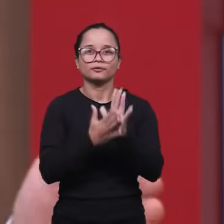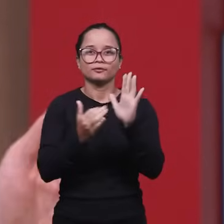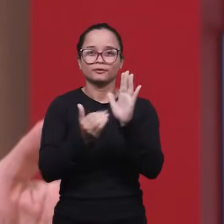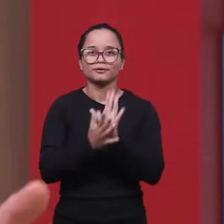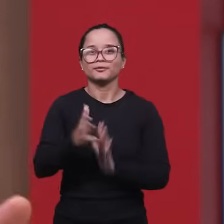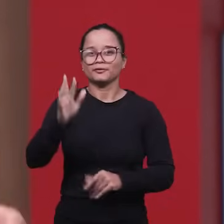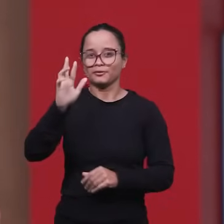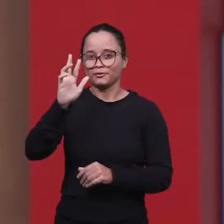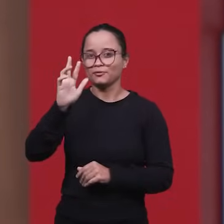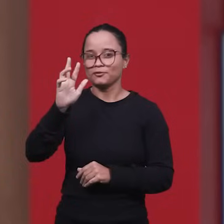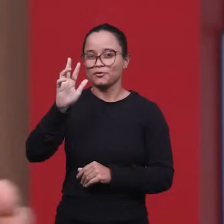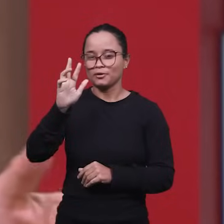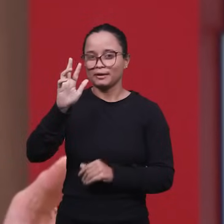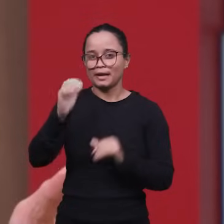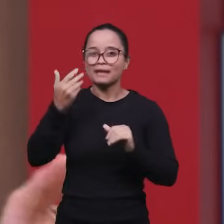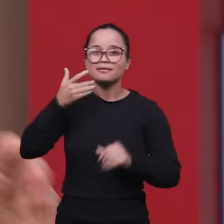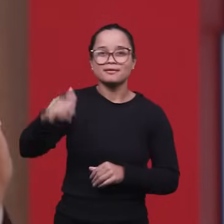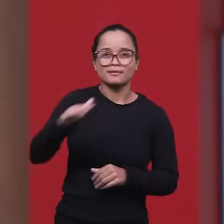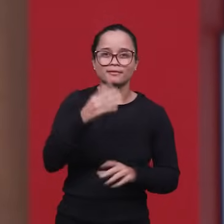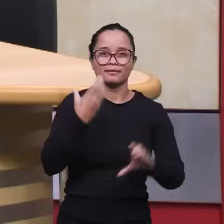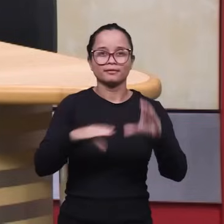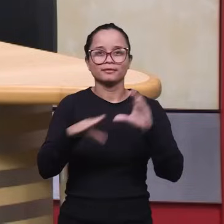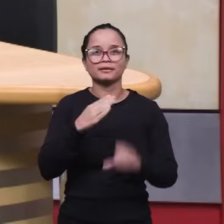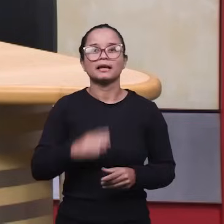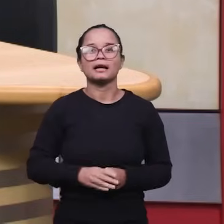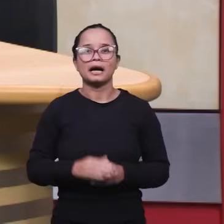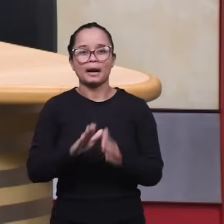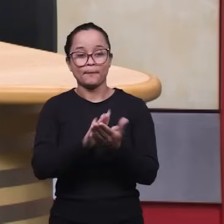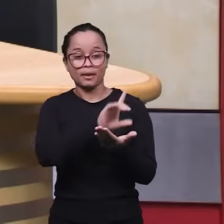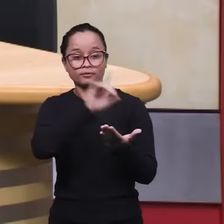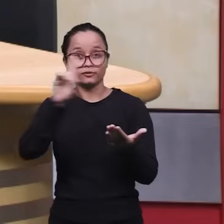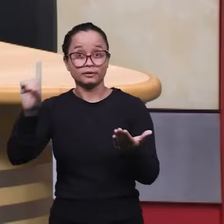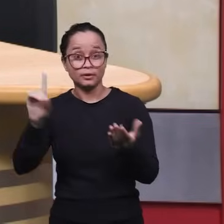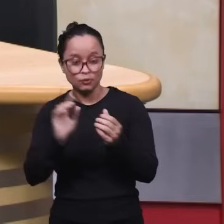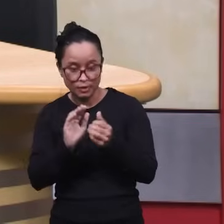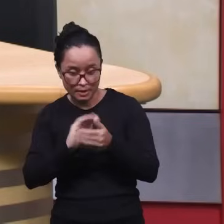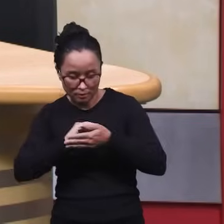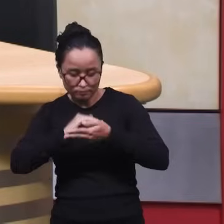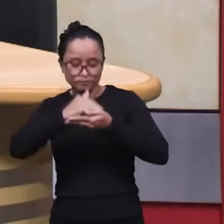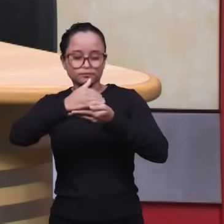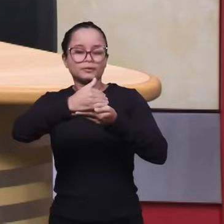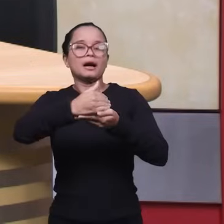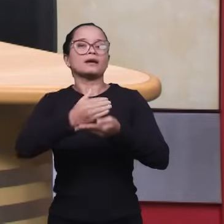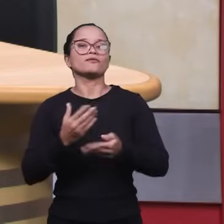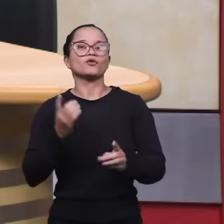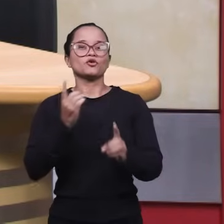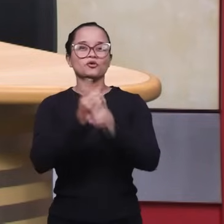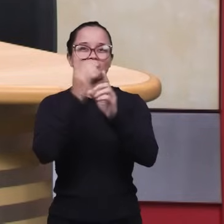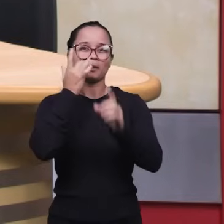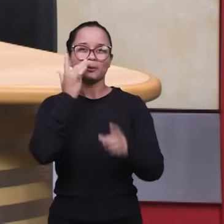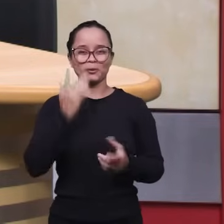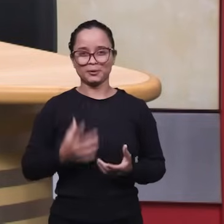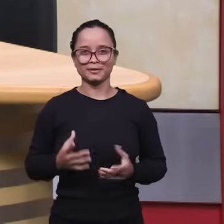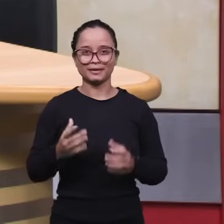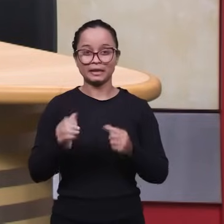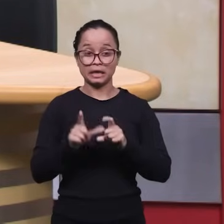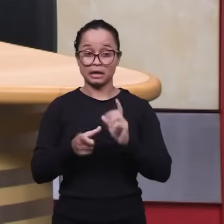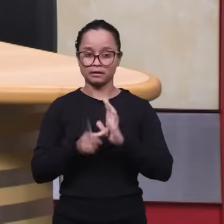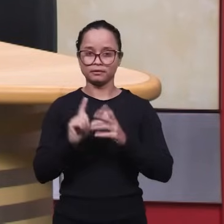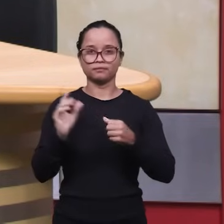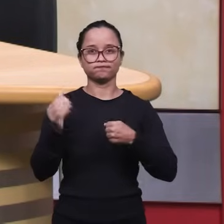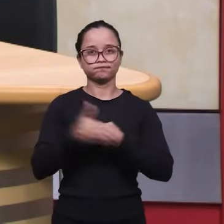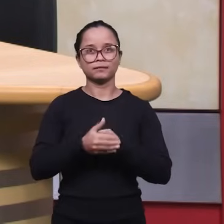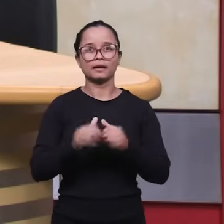é um tesouro descoberto, não é isso mesmo? Escondido, Escondido, que foi... não, é que as crianças cantam. Isso mais mesmo. ou